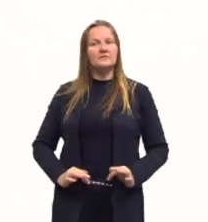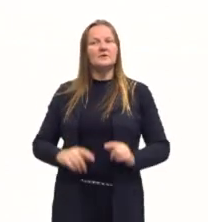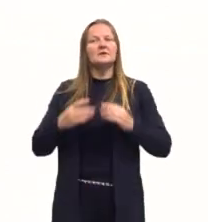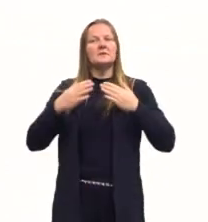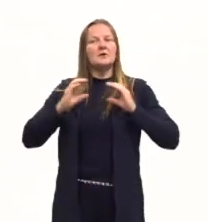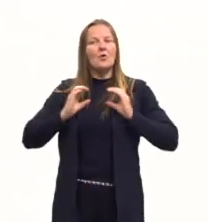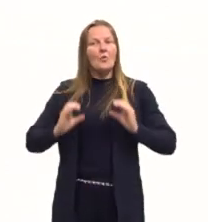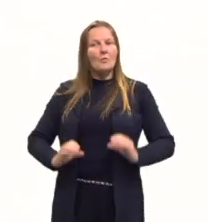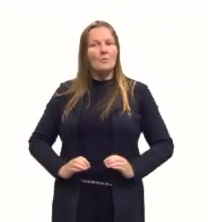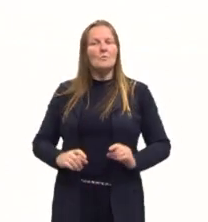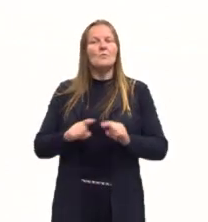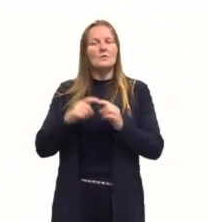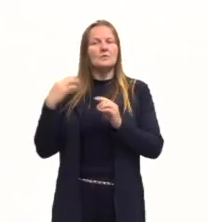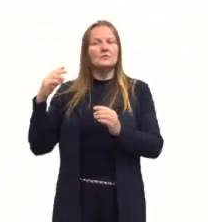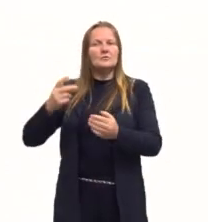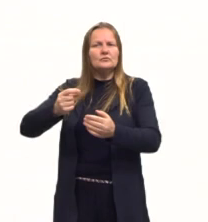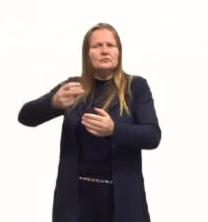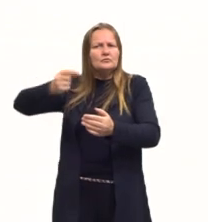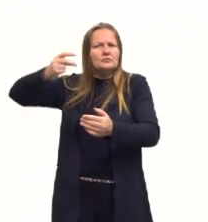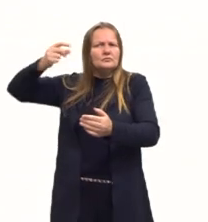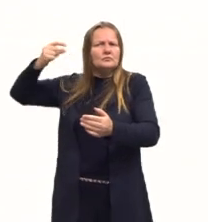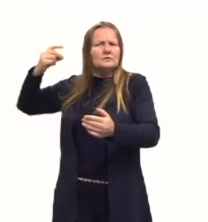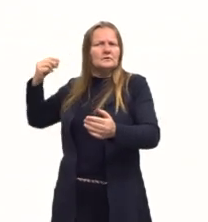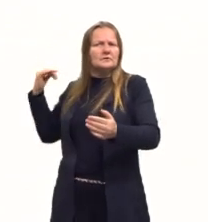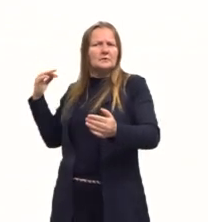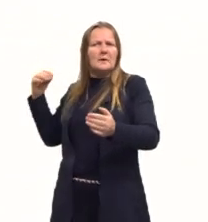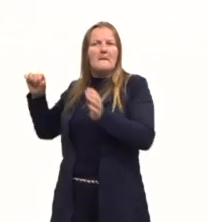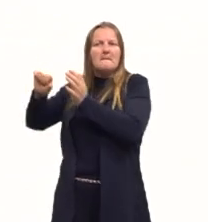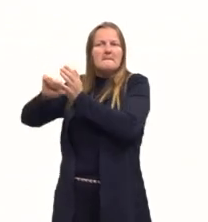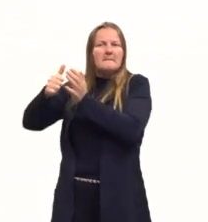comportamentais entre as espécies